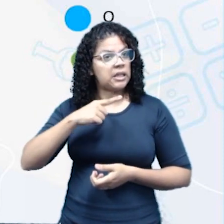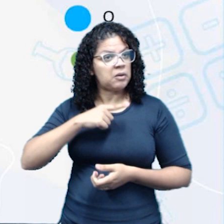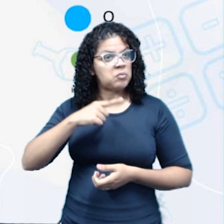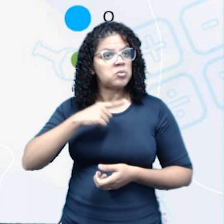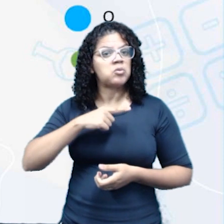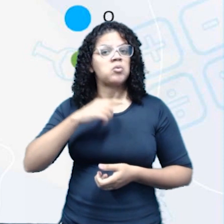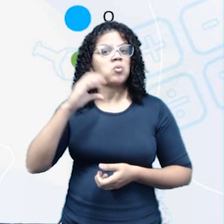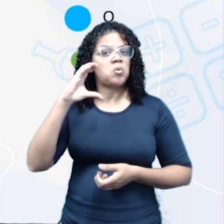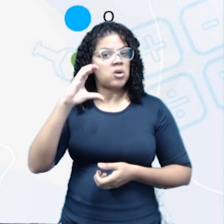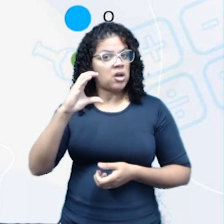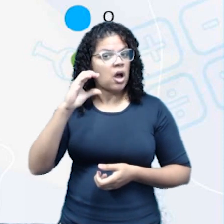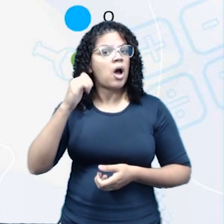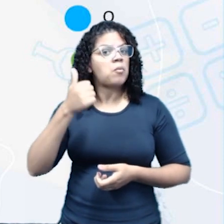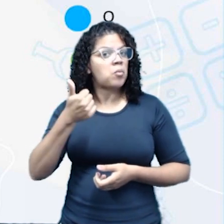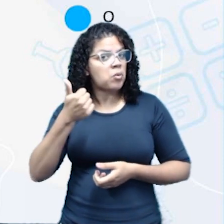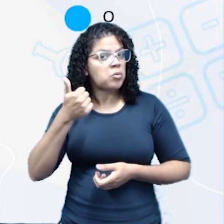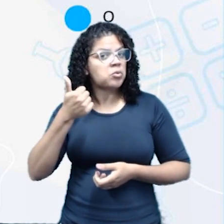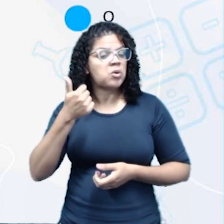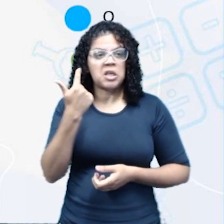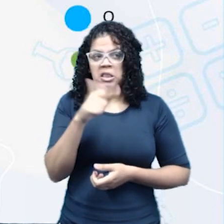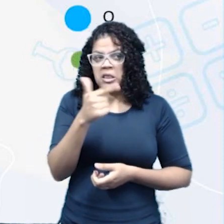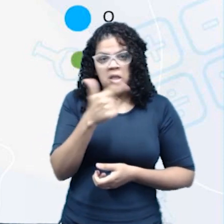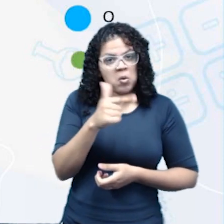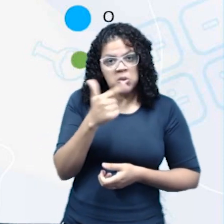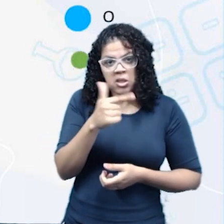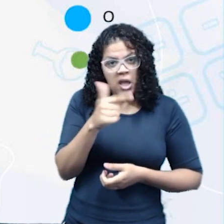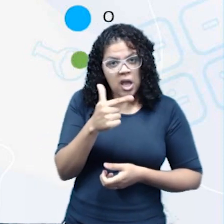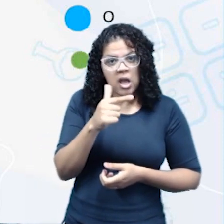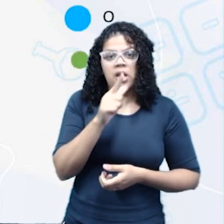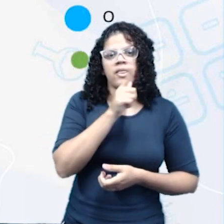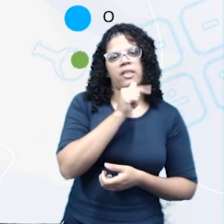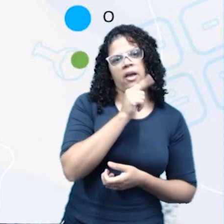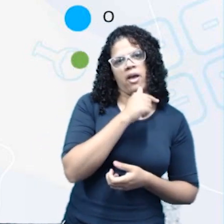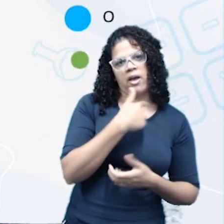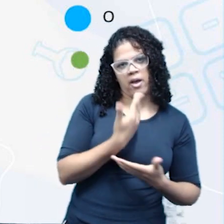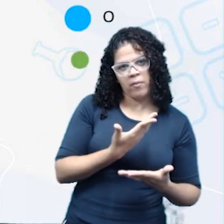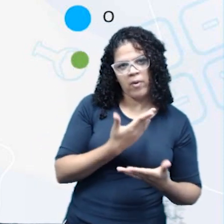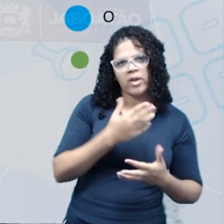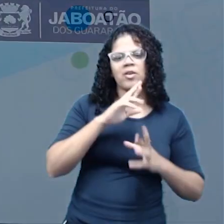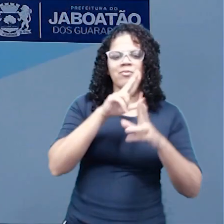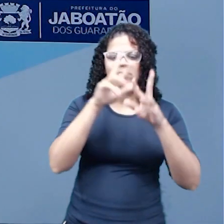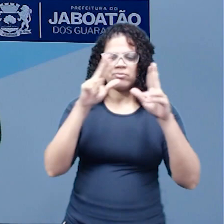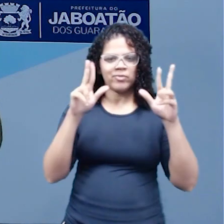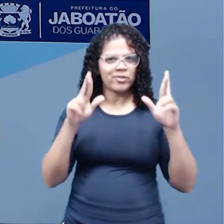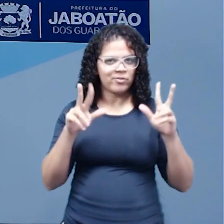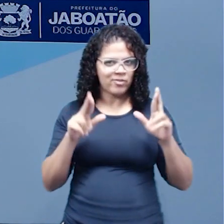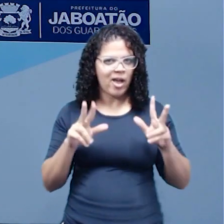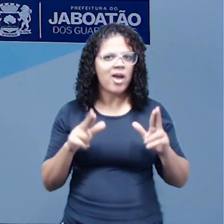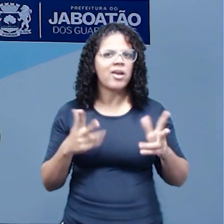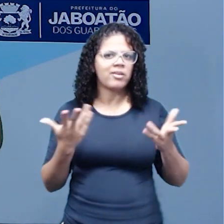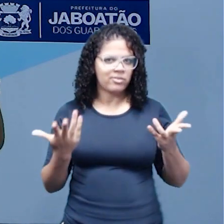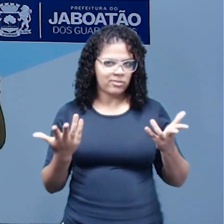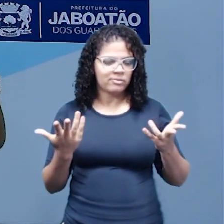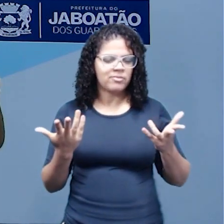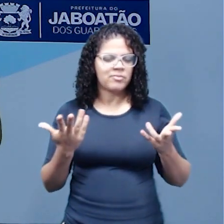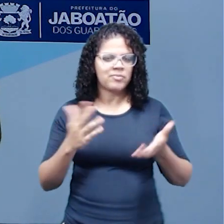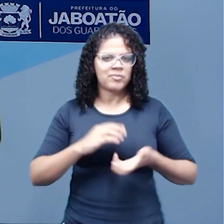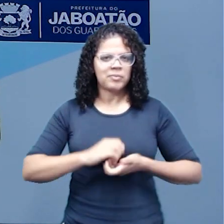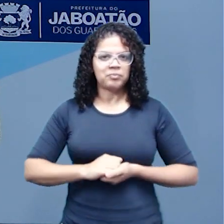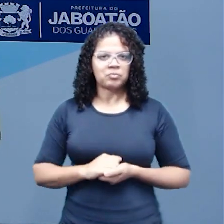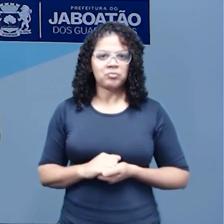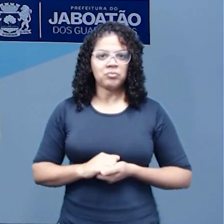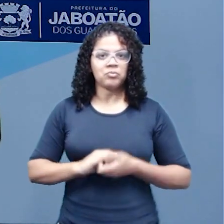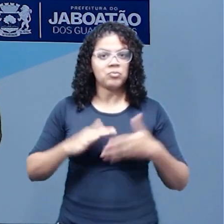água. Só esse fato dá à celulose uma formação diferente, certo? Então,